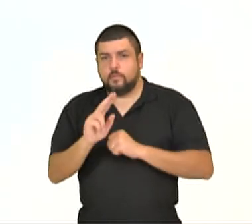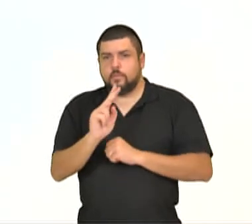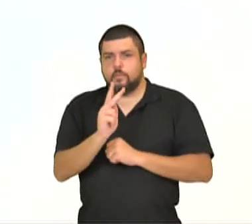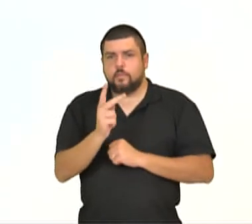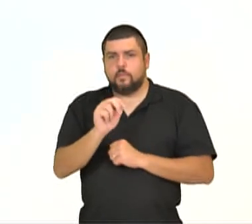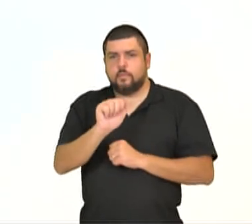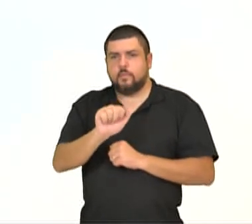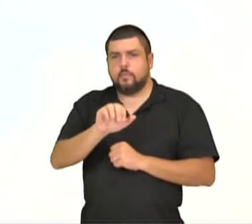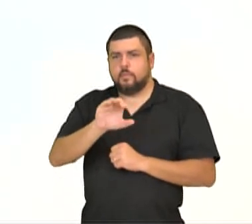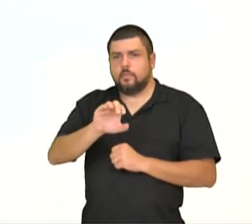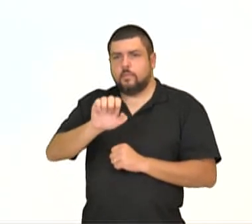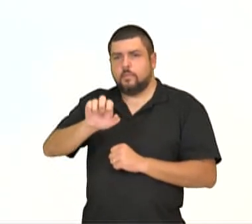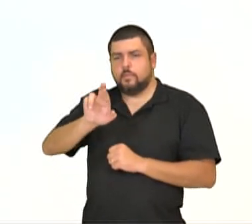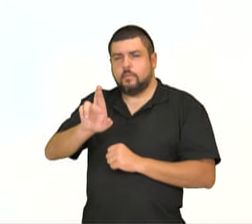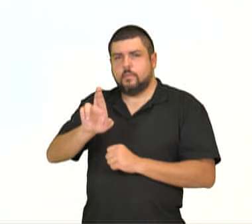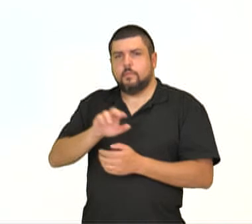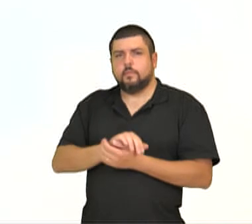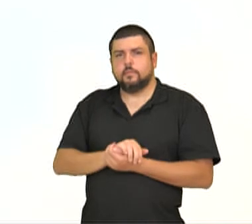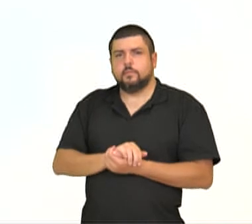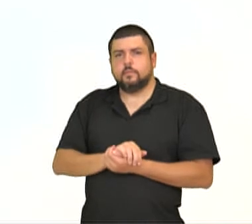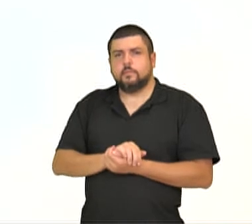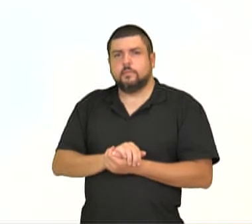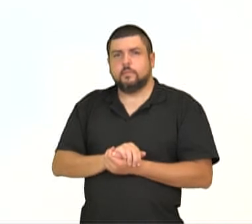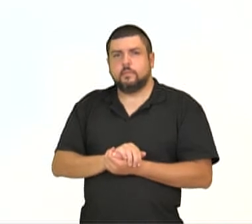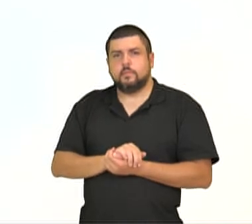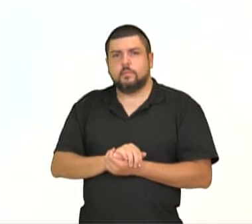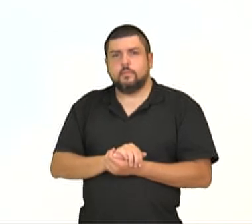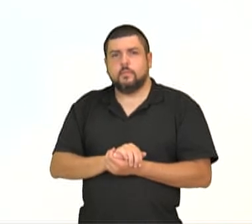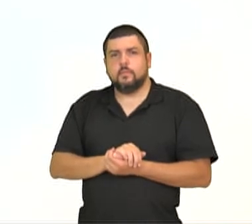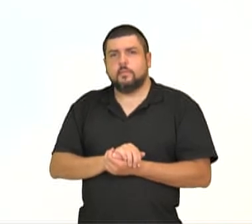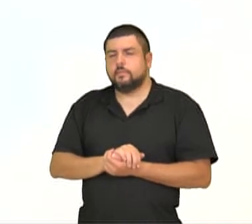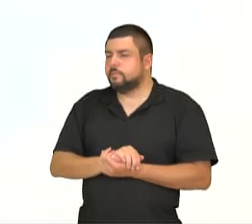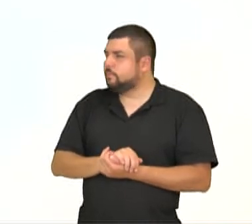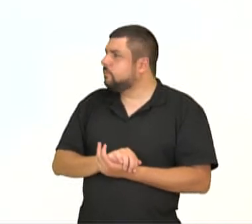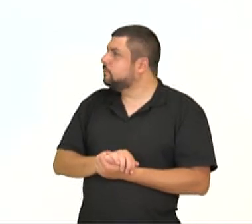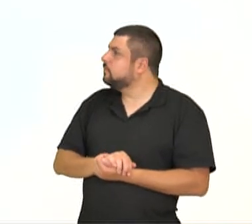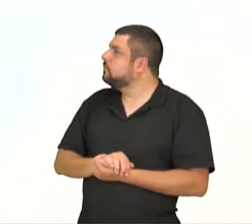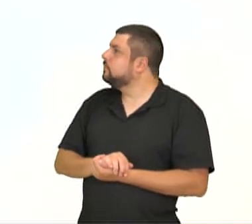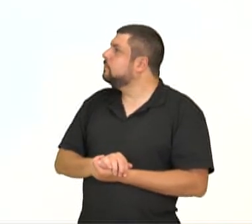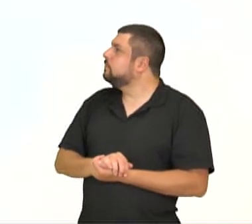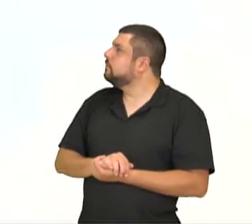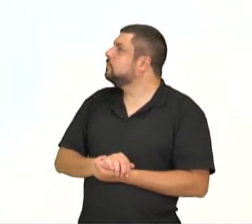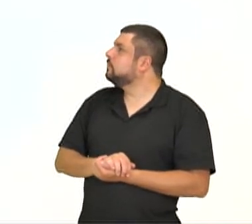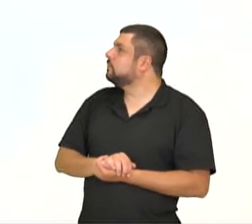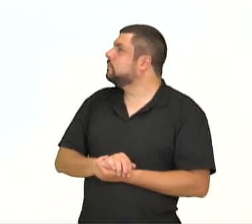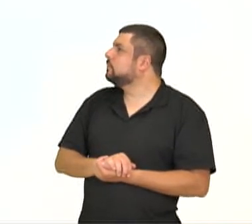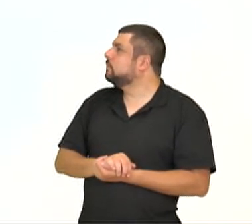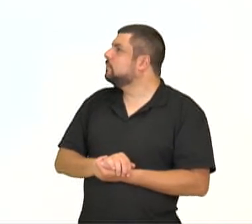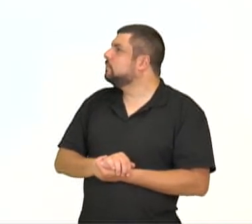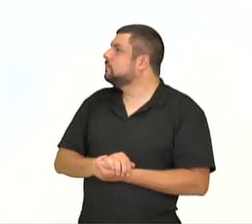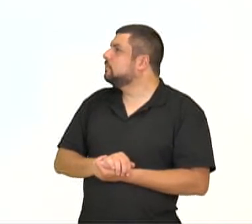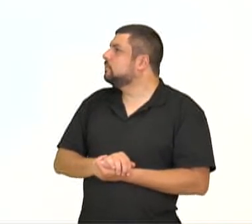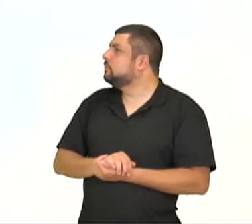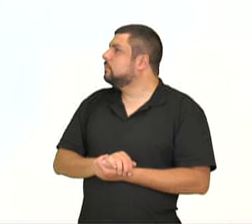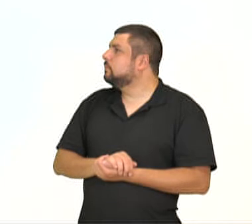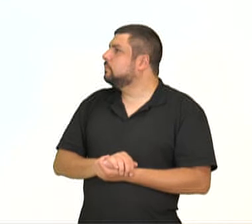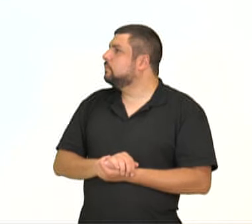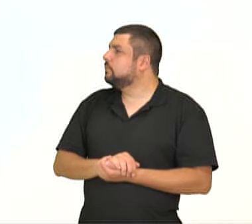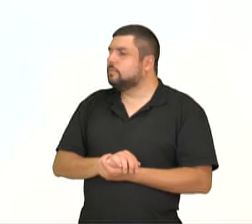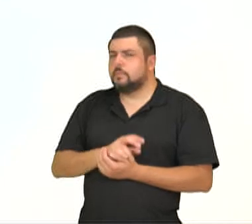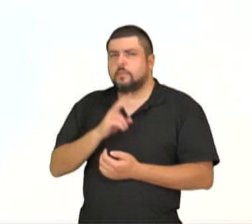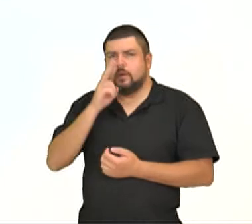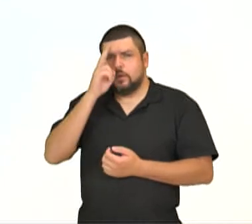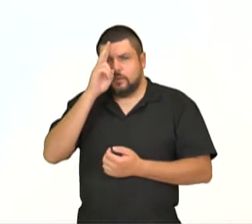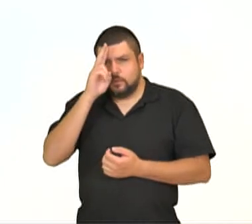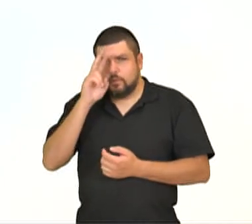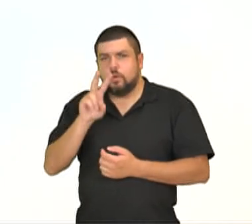raiz. As tu, a se bos, haga usté. Lembrando, gente, que o bos também